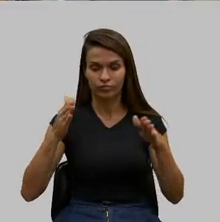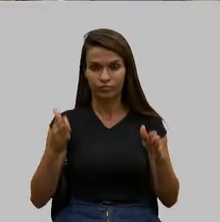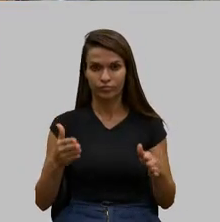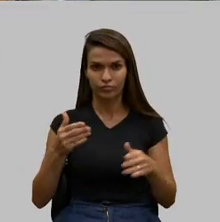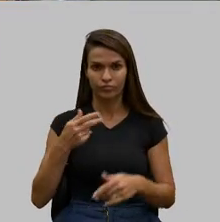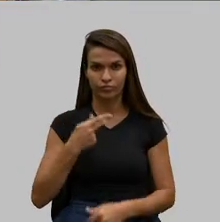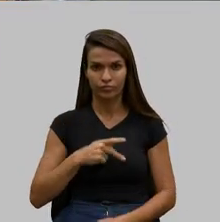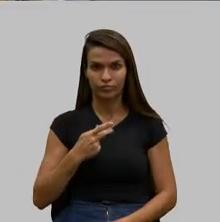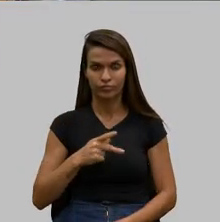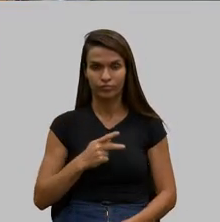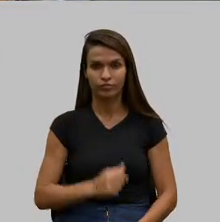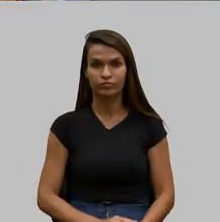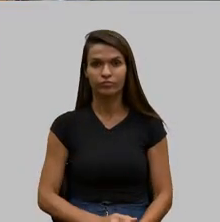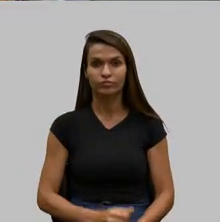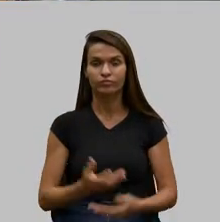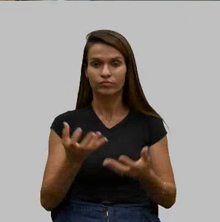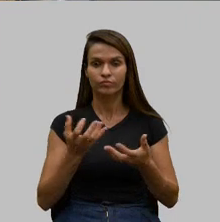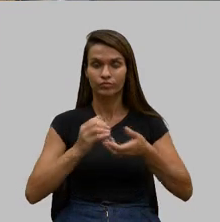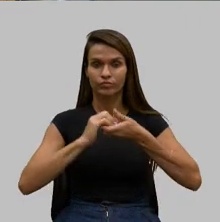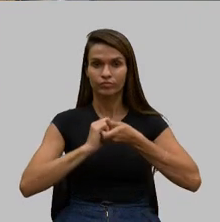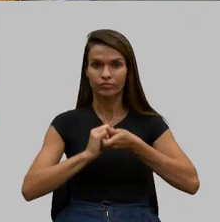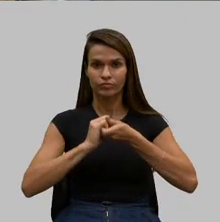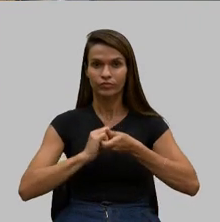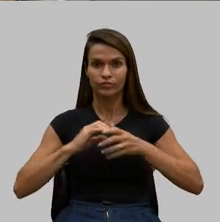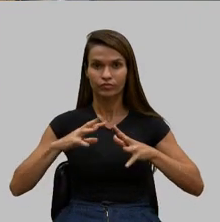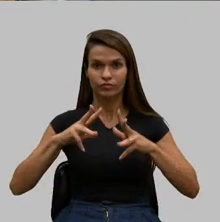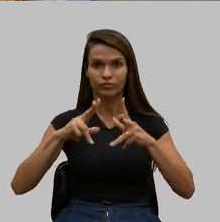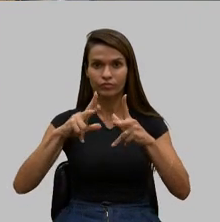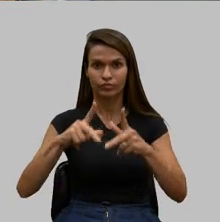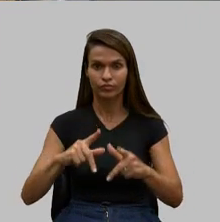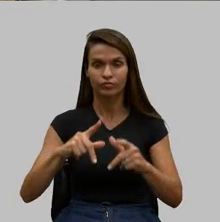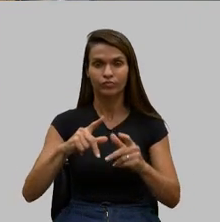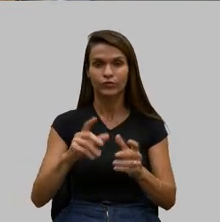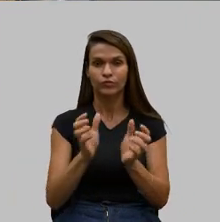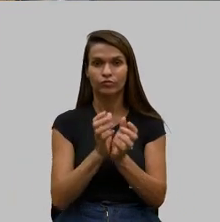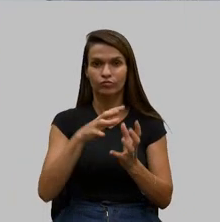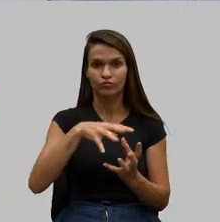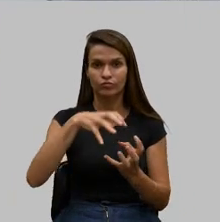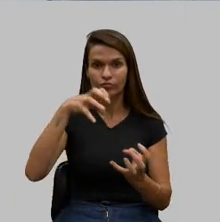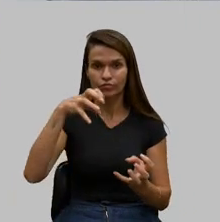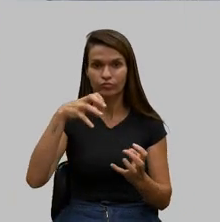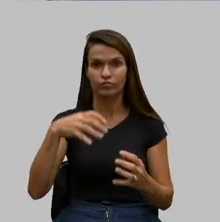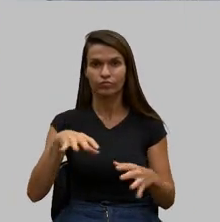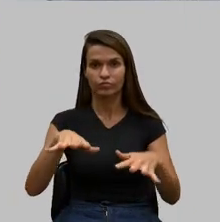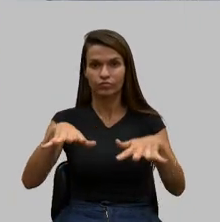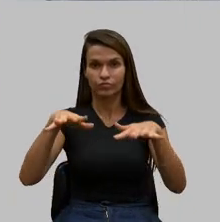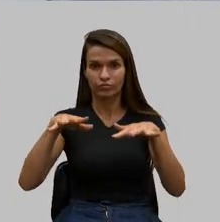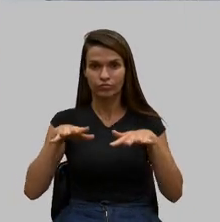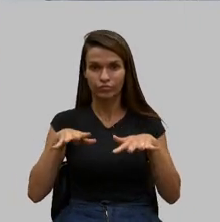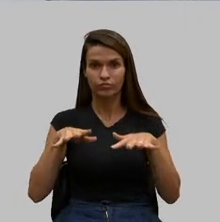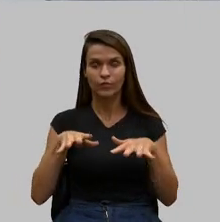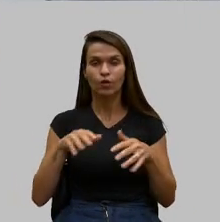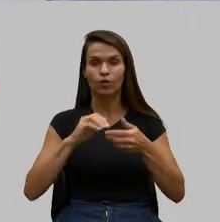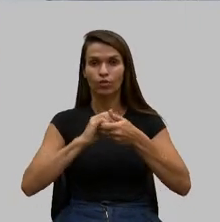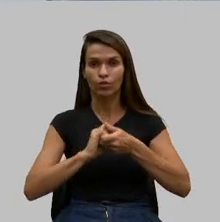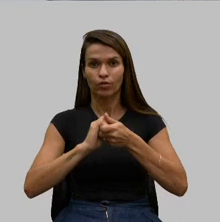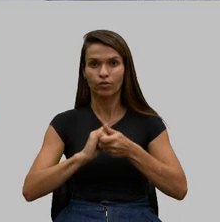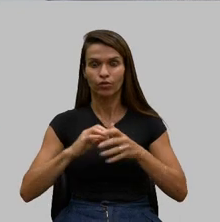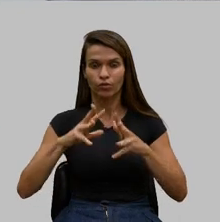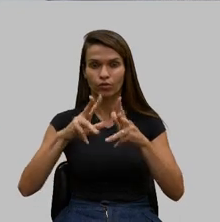eh queria cumprimentar todos os idosos nesse plenário aqui cumprimentar toda a pessoa